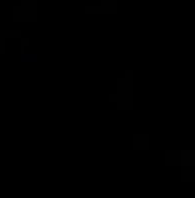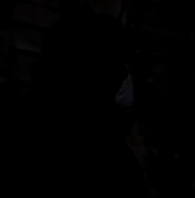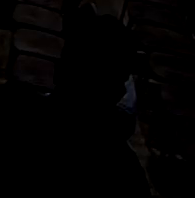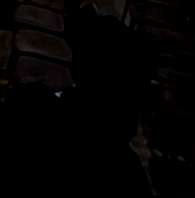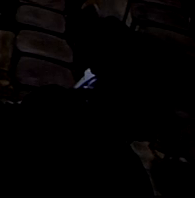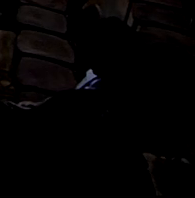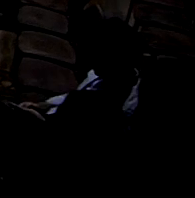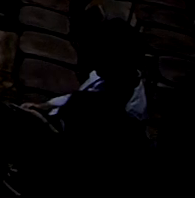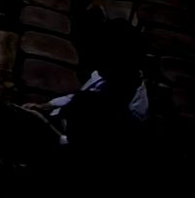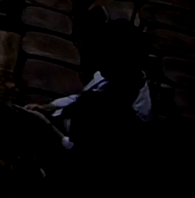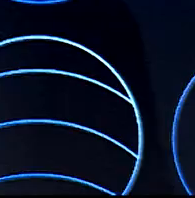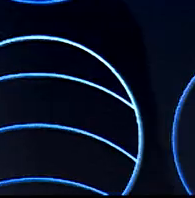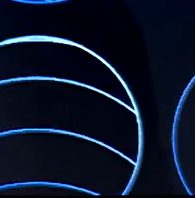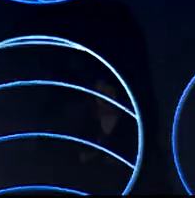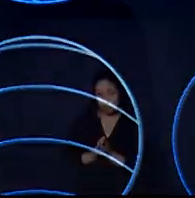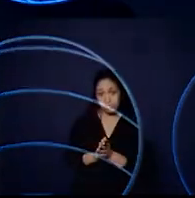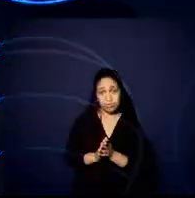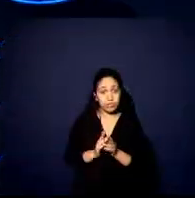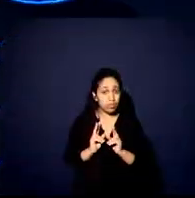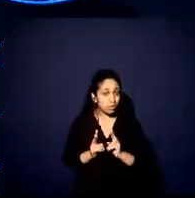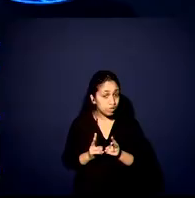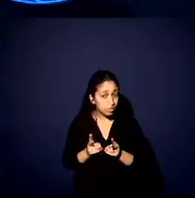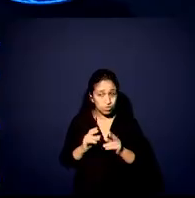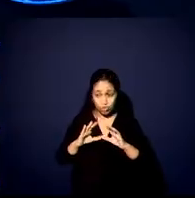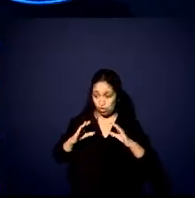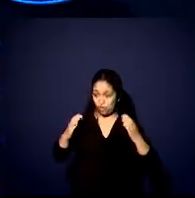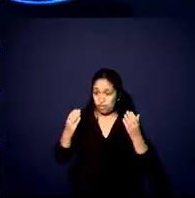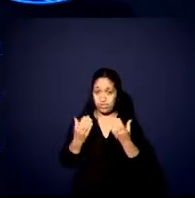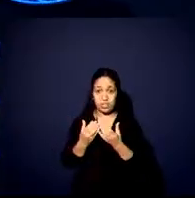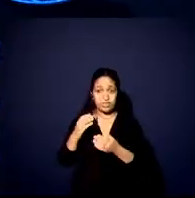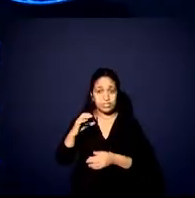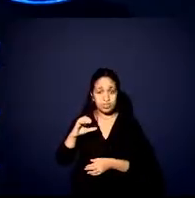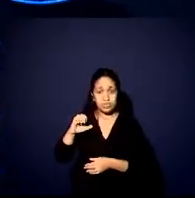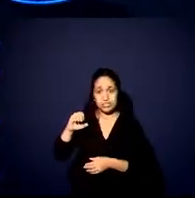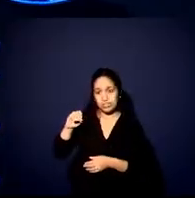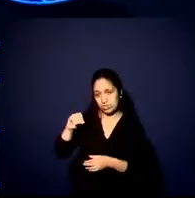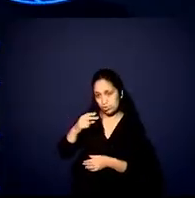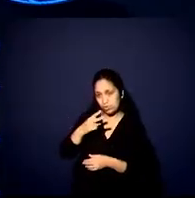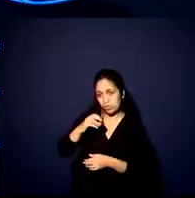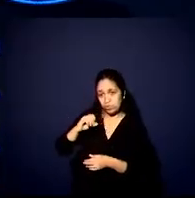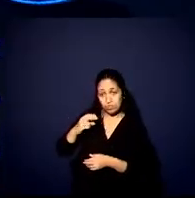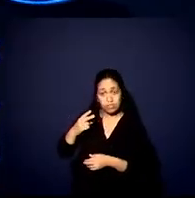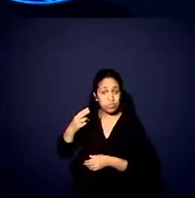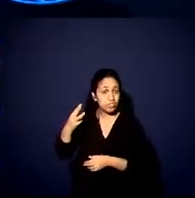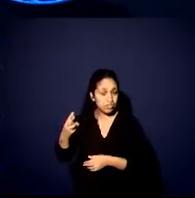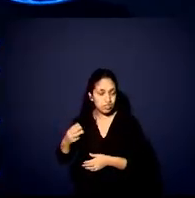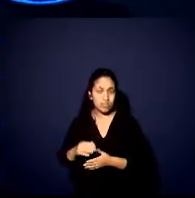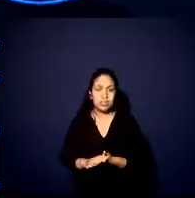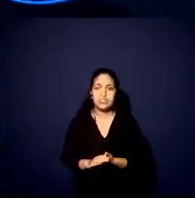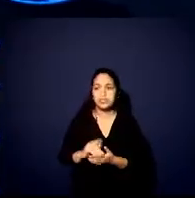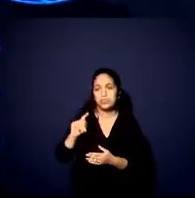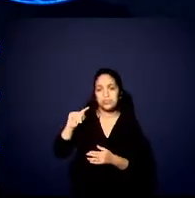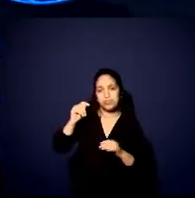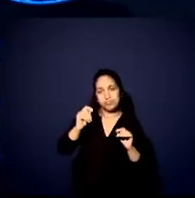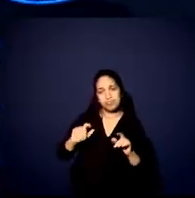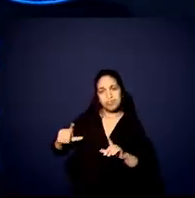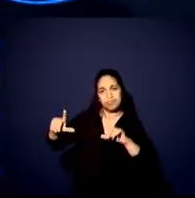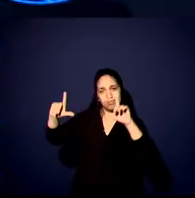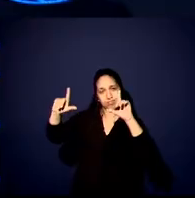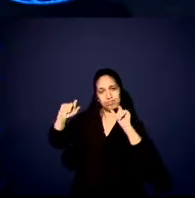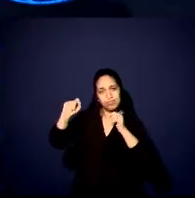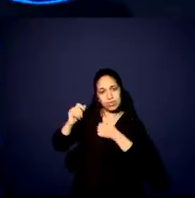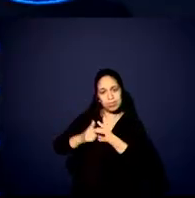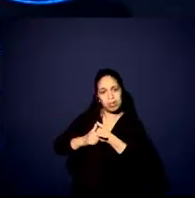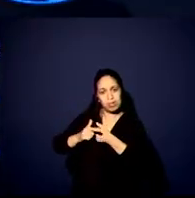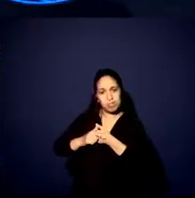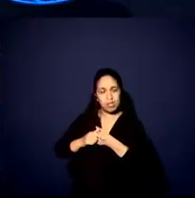dando continuidade a nossa Brasil 2023 o nosso próximo painel vai tratar do papel